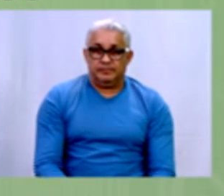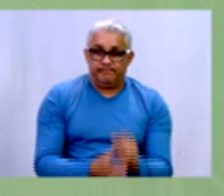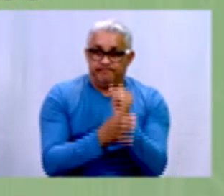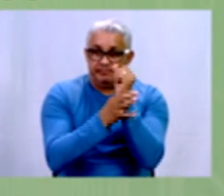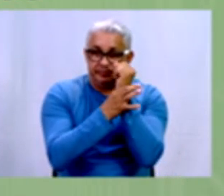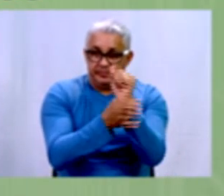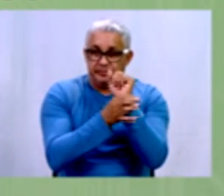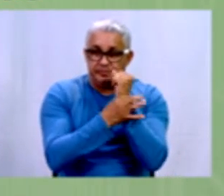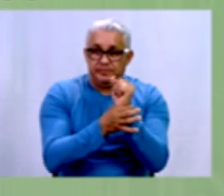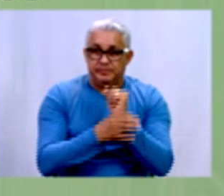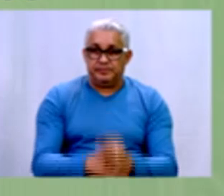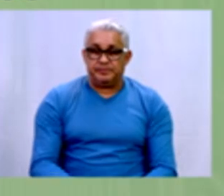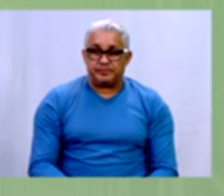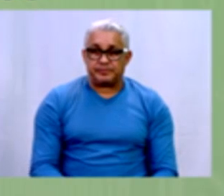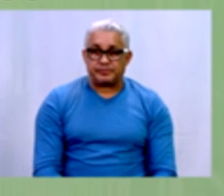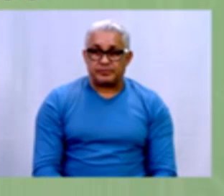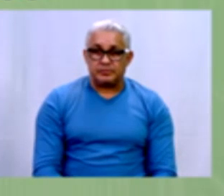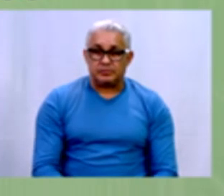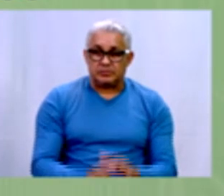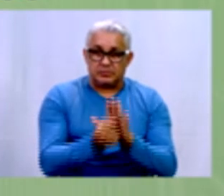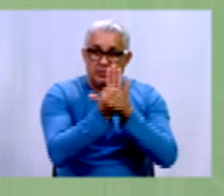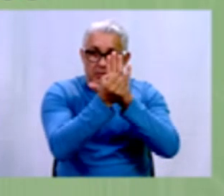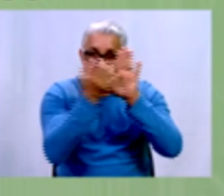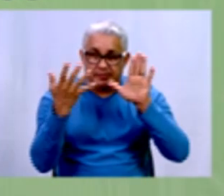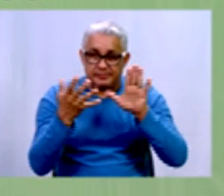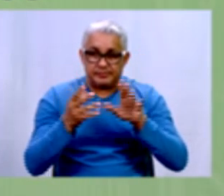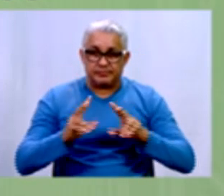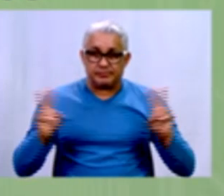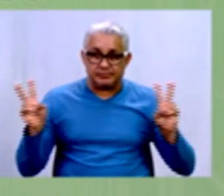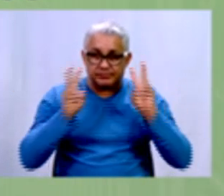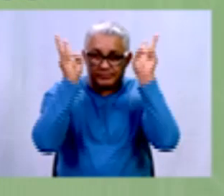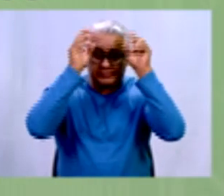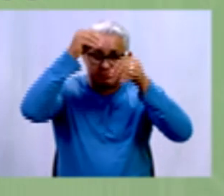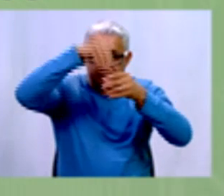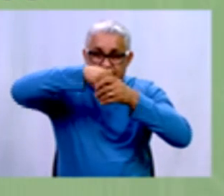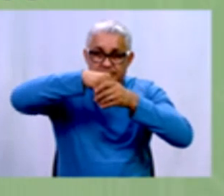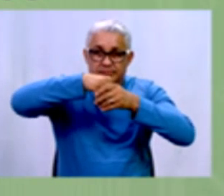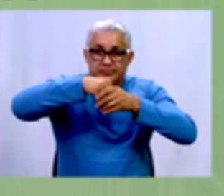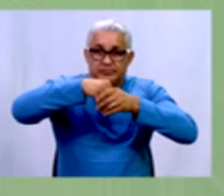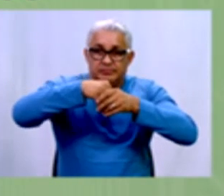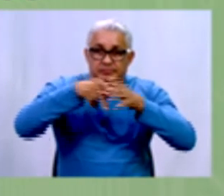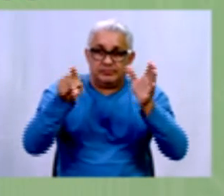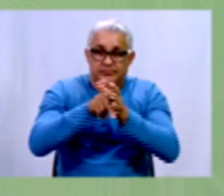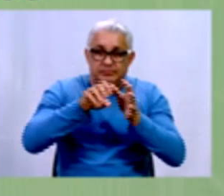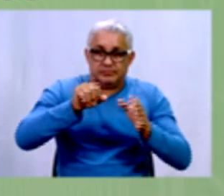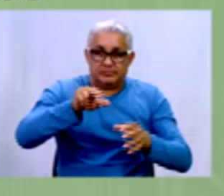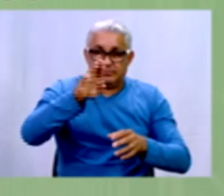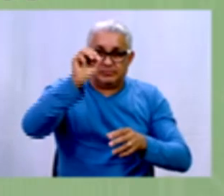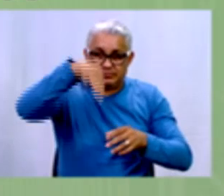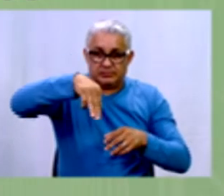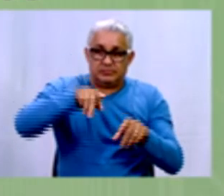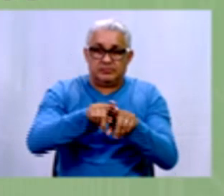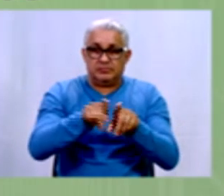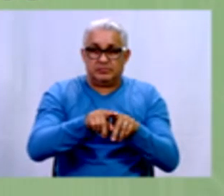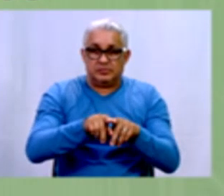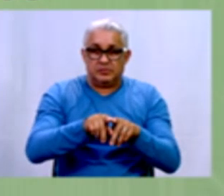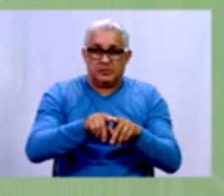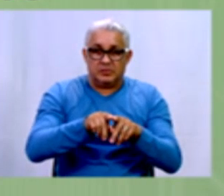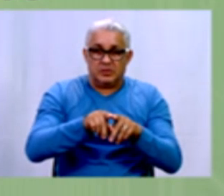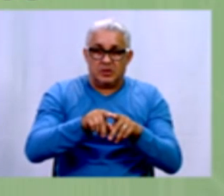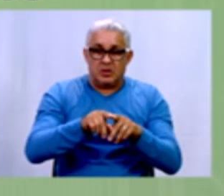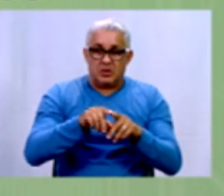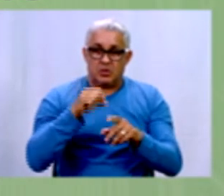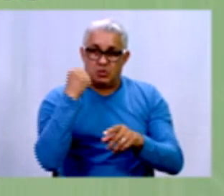garantir a aplicação dos valores das práticas do Scrum e ser um escudo